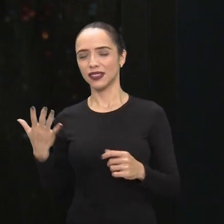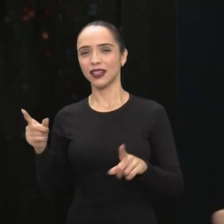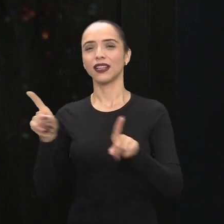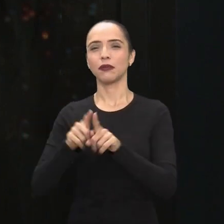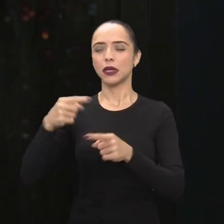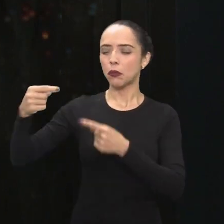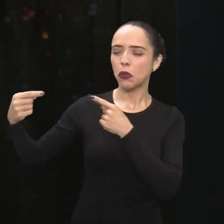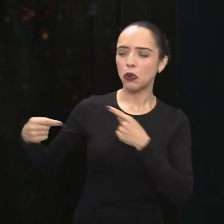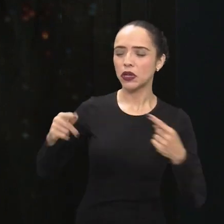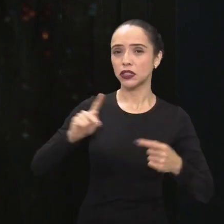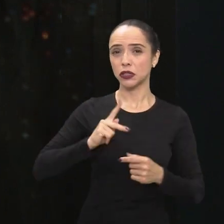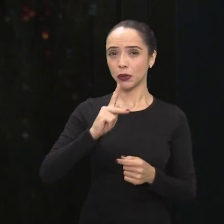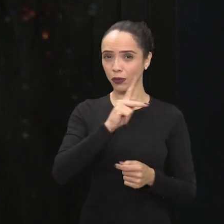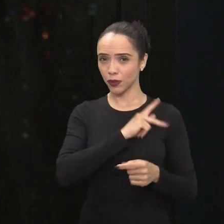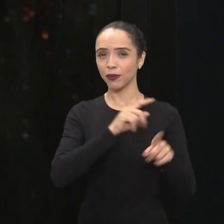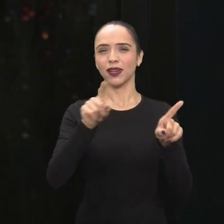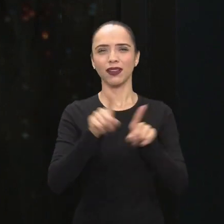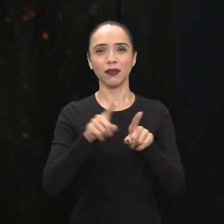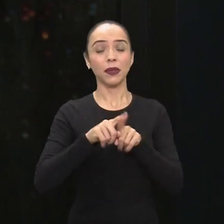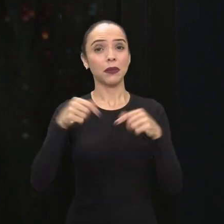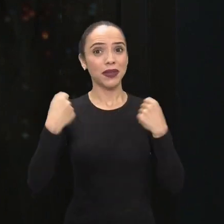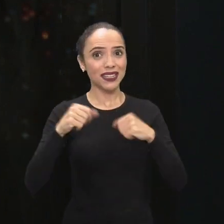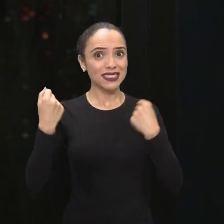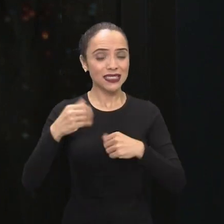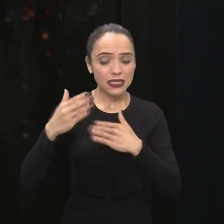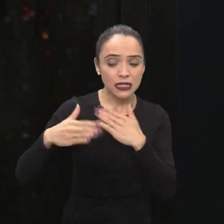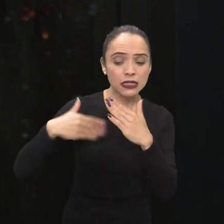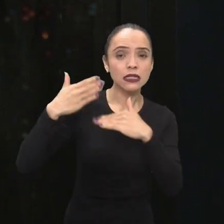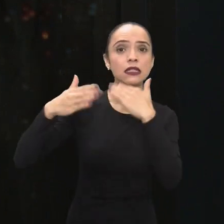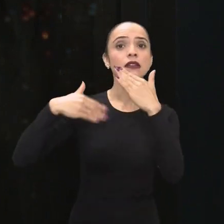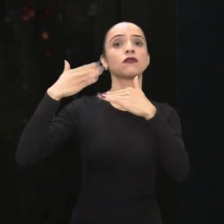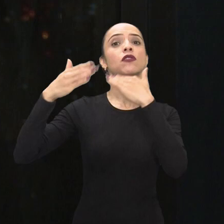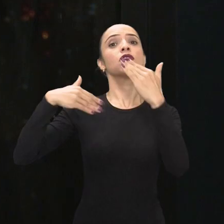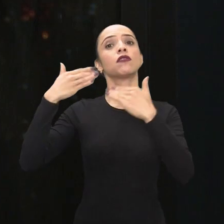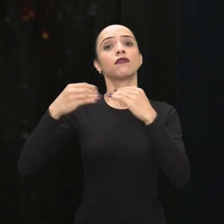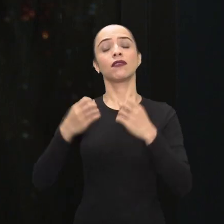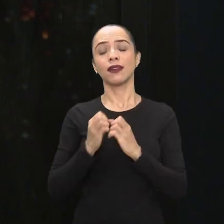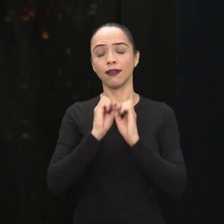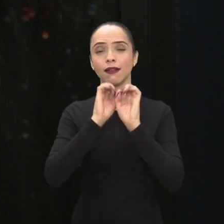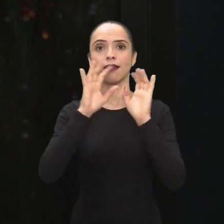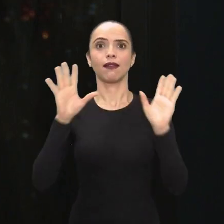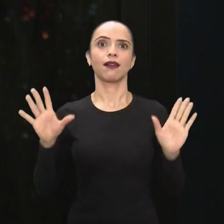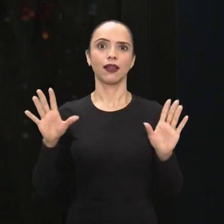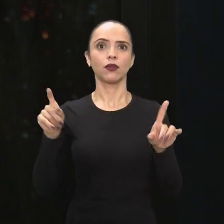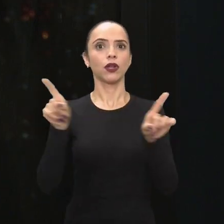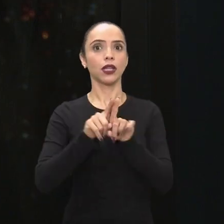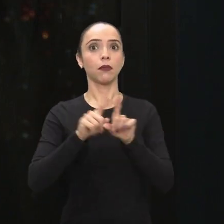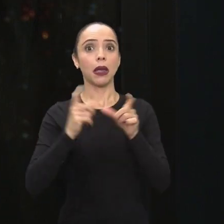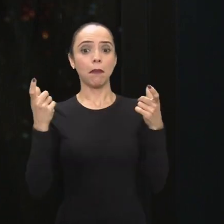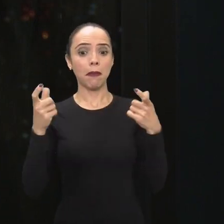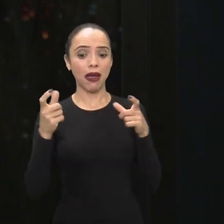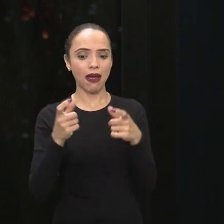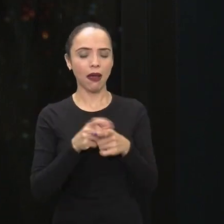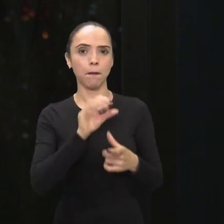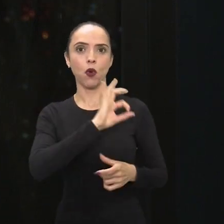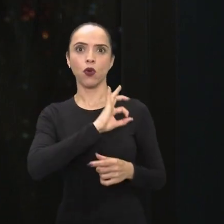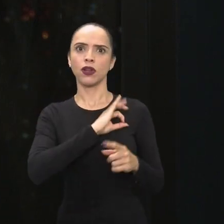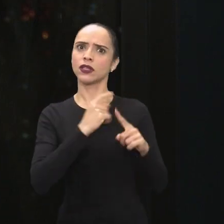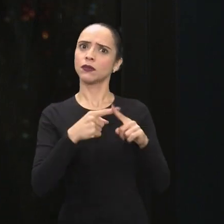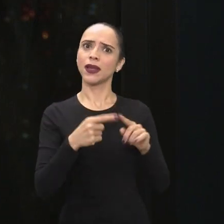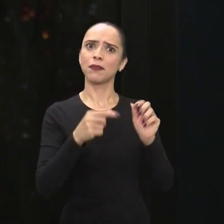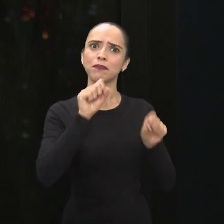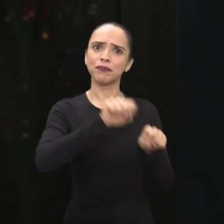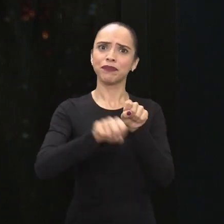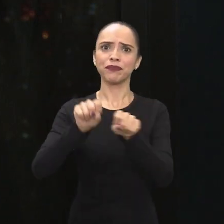na execução dessas políticas públicas como a professora citava né quer dizer o aumento da letalidade policial a polícia executando pessoas